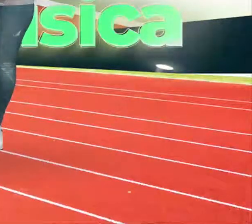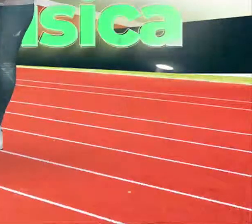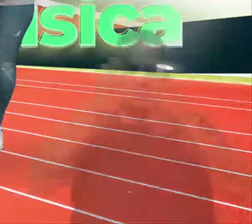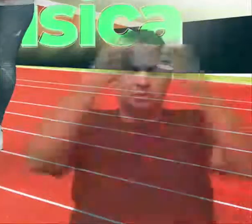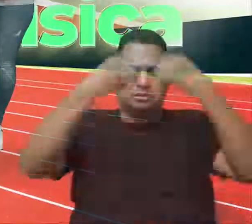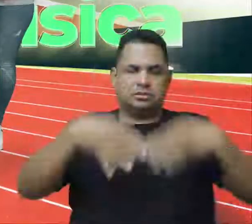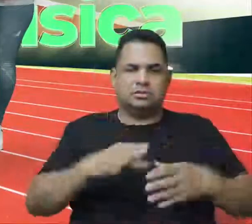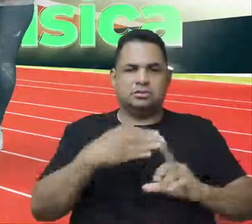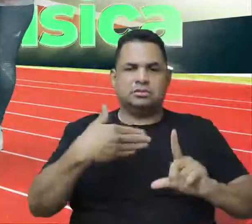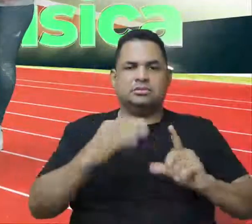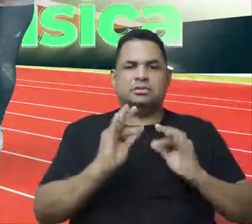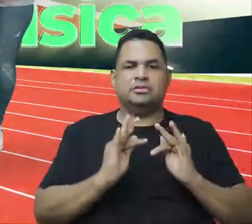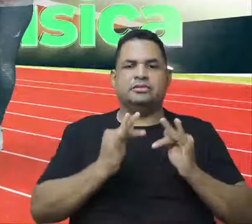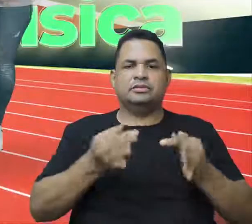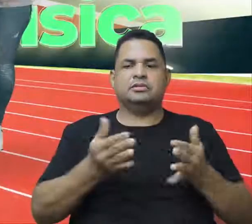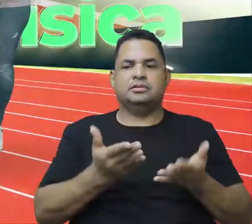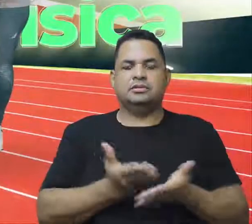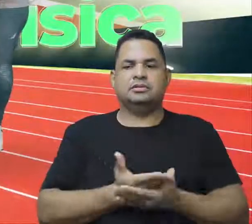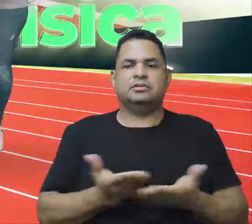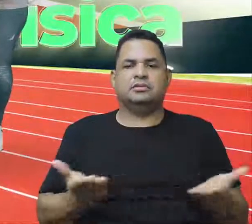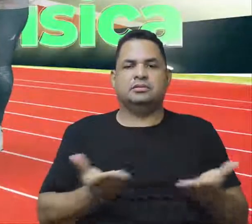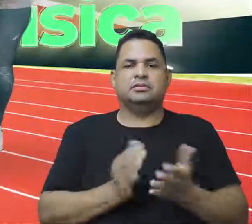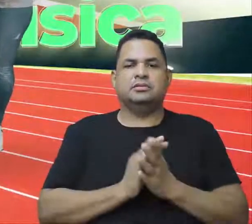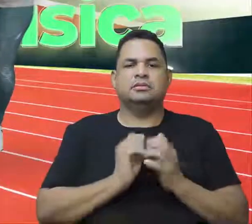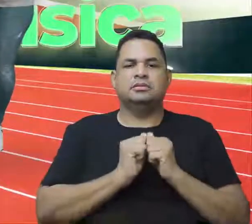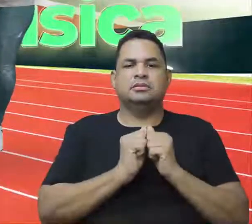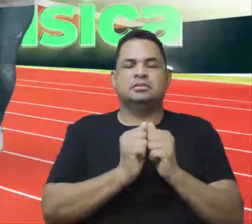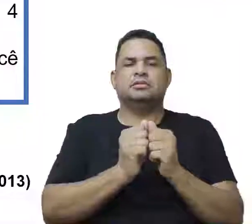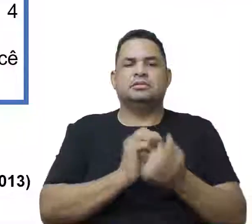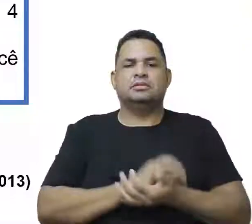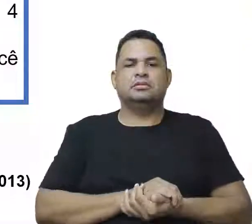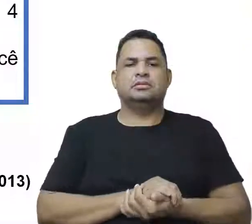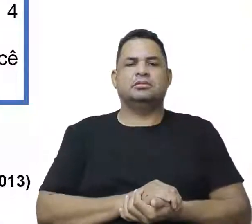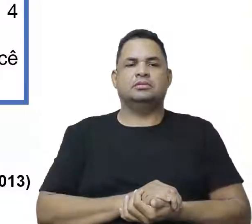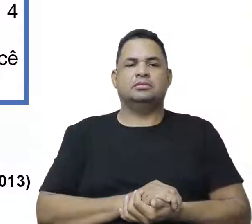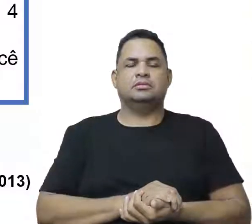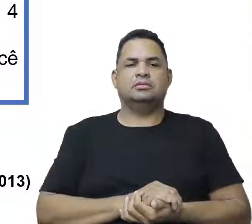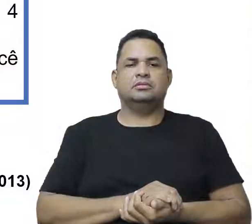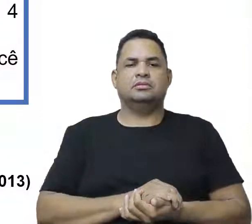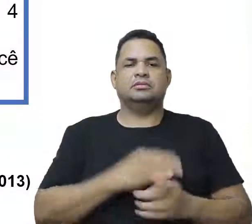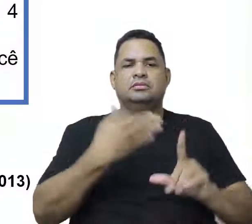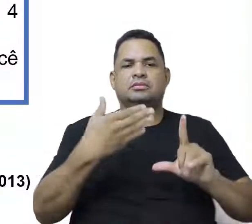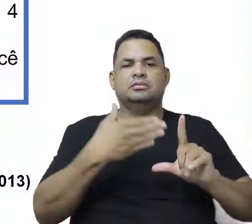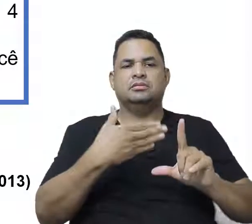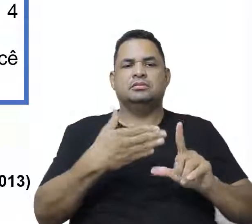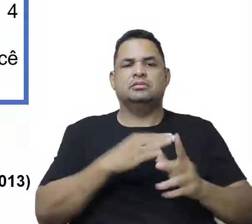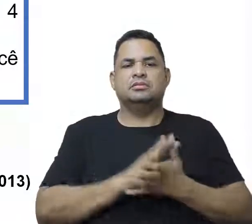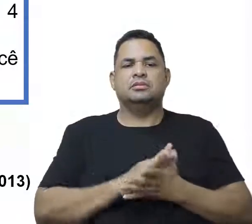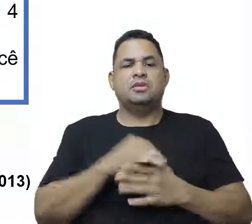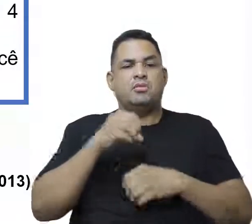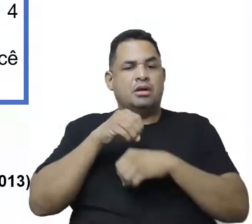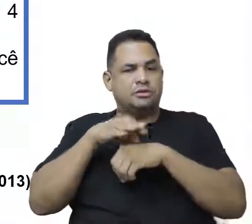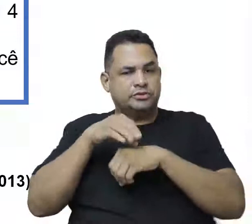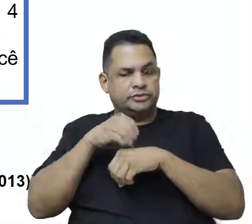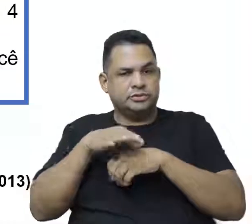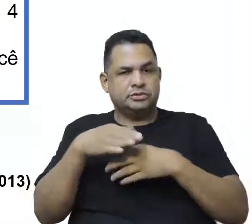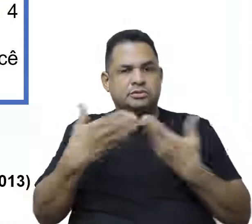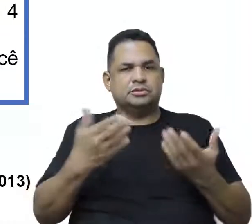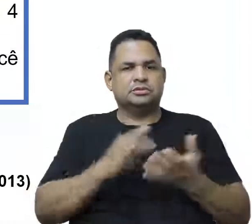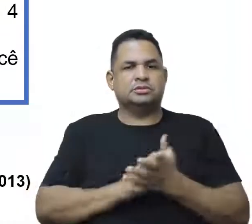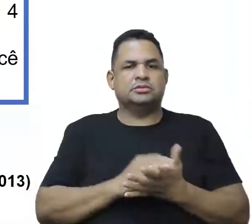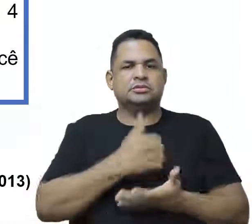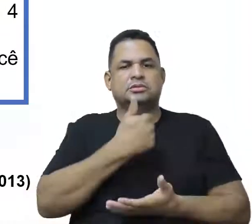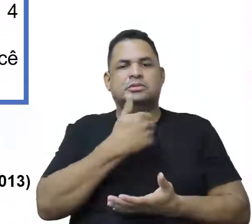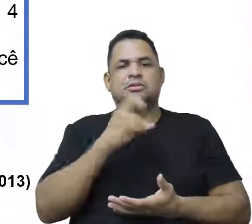do slide para a gente fechar, né, professora? Perfeito. Então, acompanha comigo aí. Então, no slide tem uma dica, né? Os